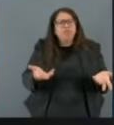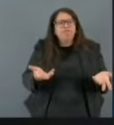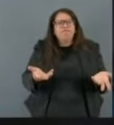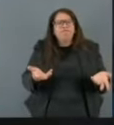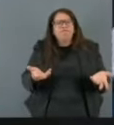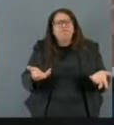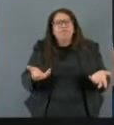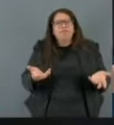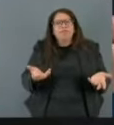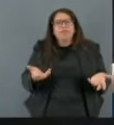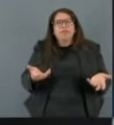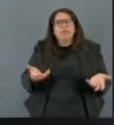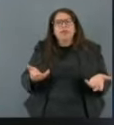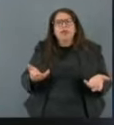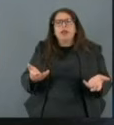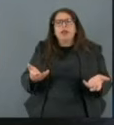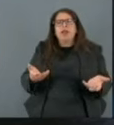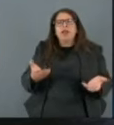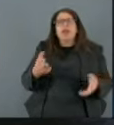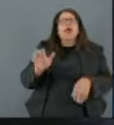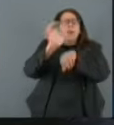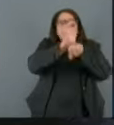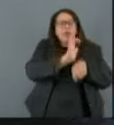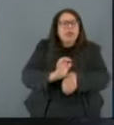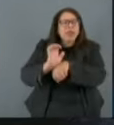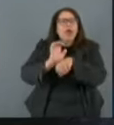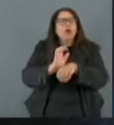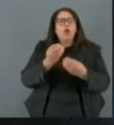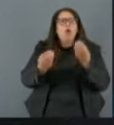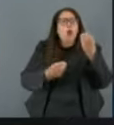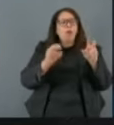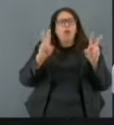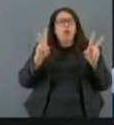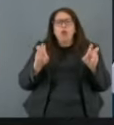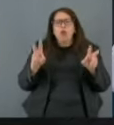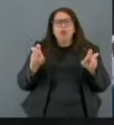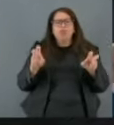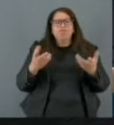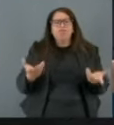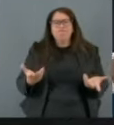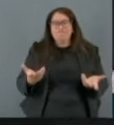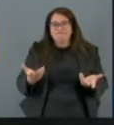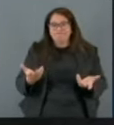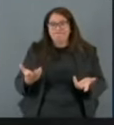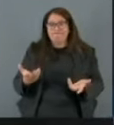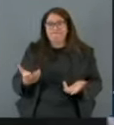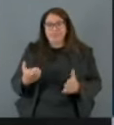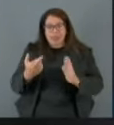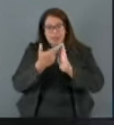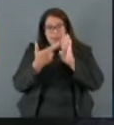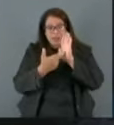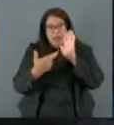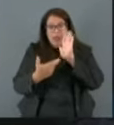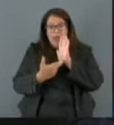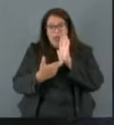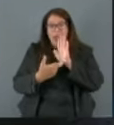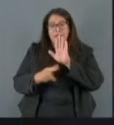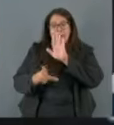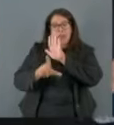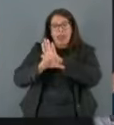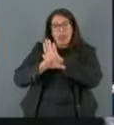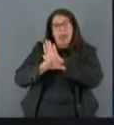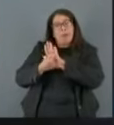do DEPEN para os órgãos estaduais, sobre a aplicação dessa regra, essa determinação legislativa,